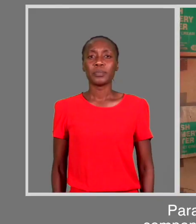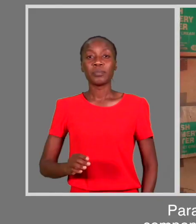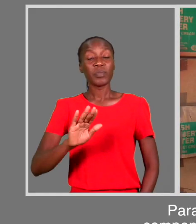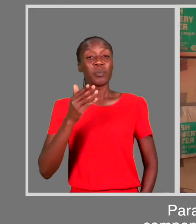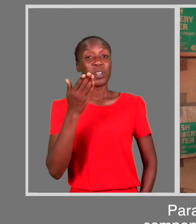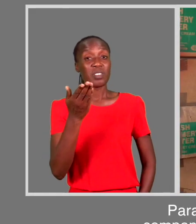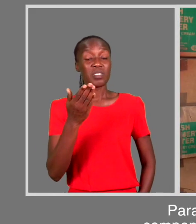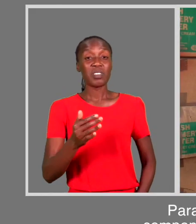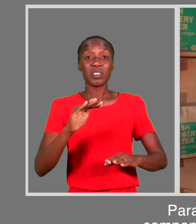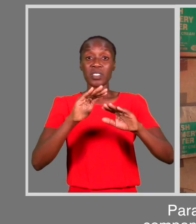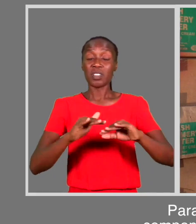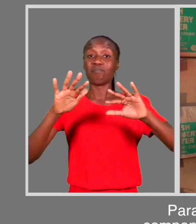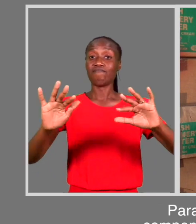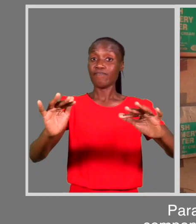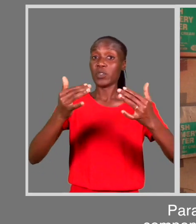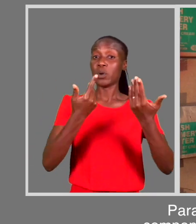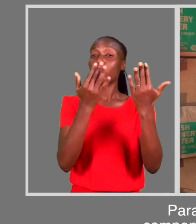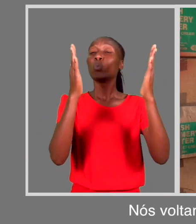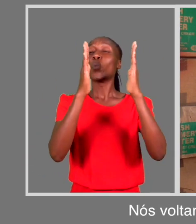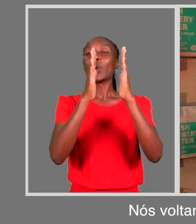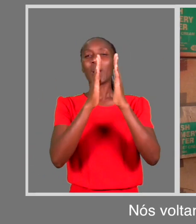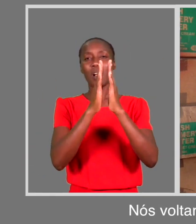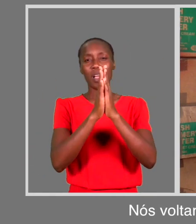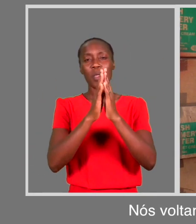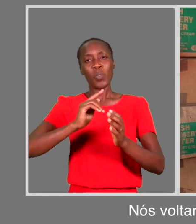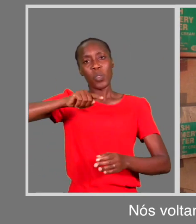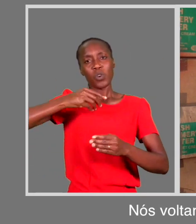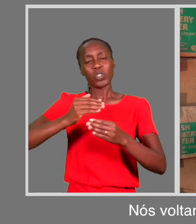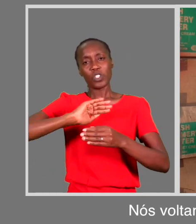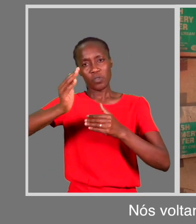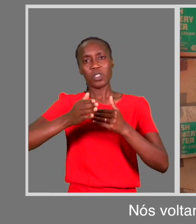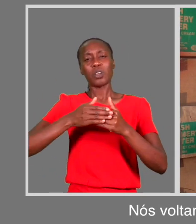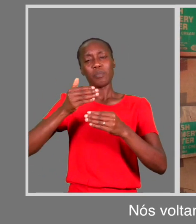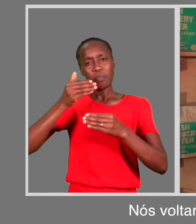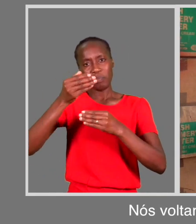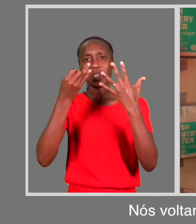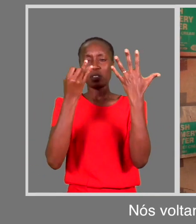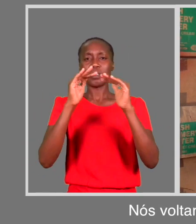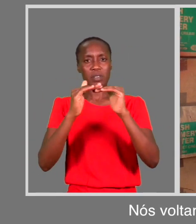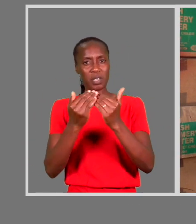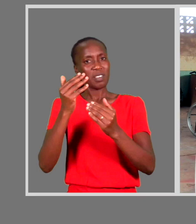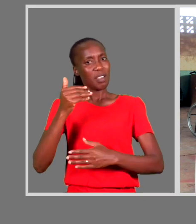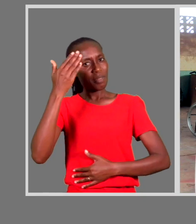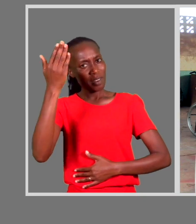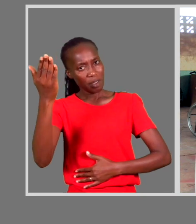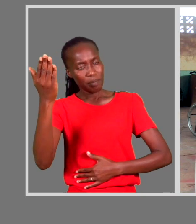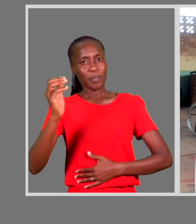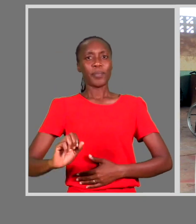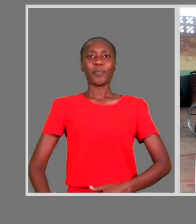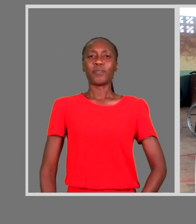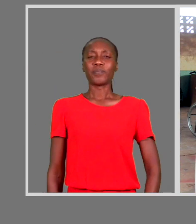Para si que esteve em nossa companhia, nosso muito obrigado. Nós voltamos daqui a 7 dias e até lá.